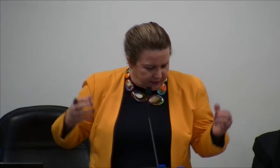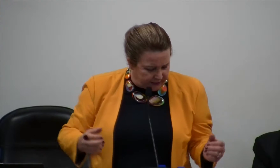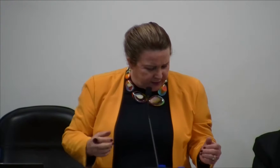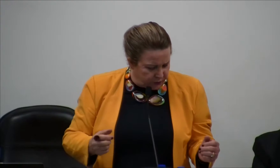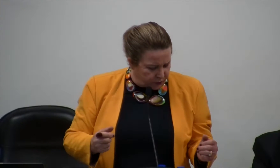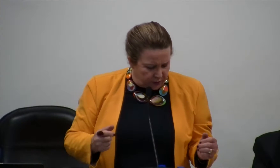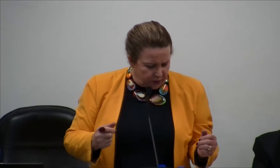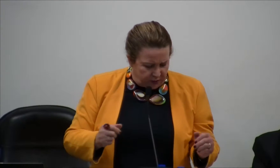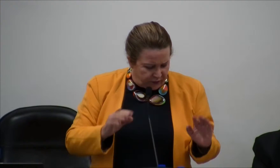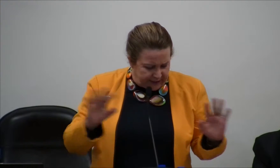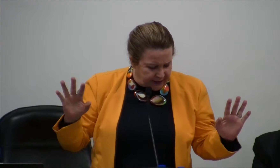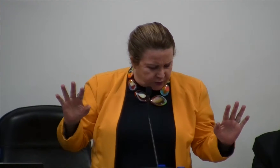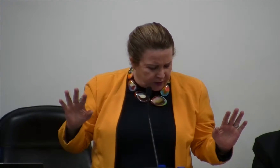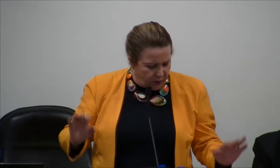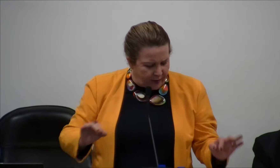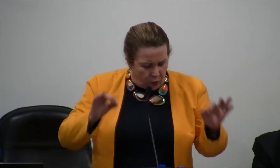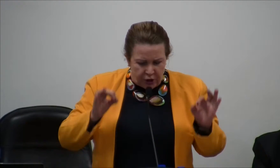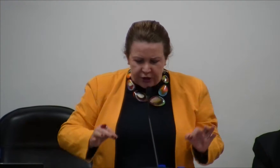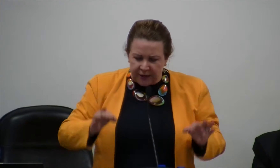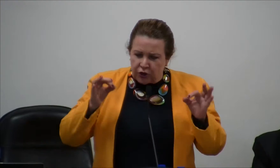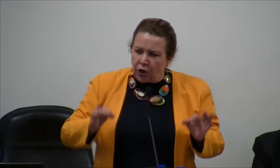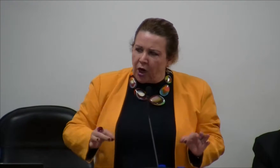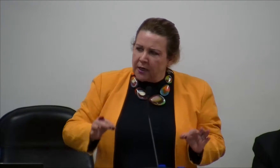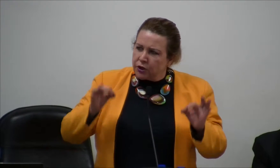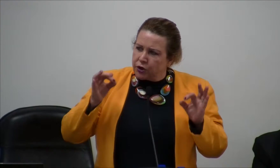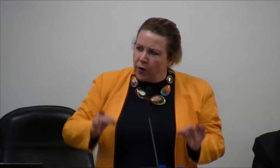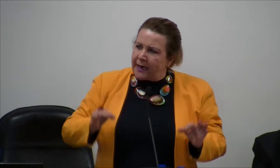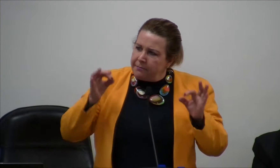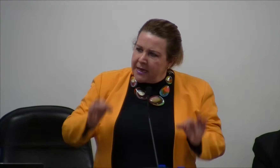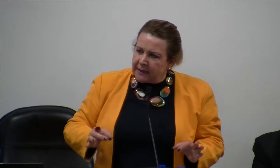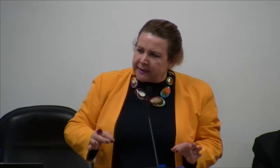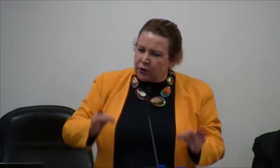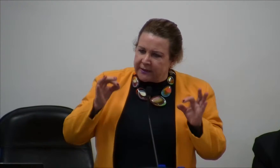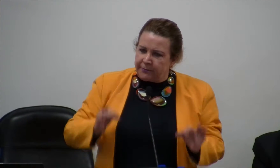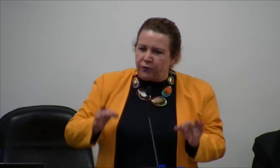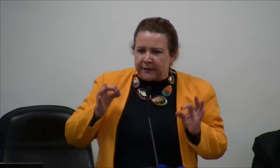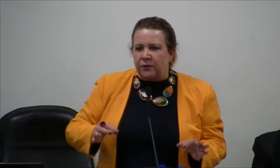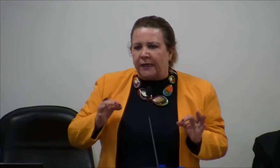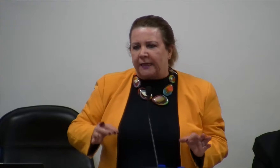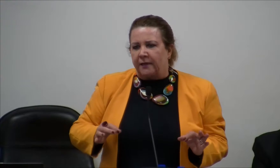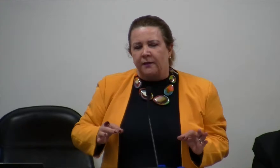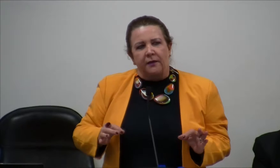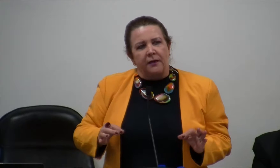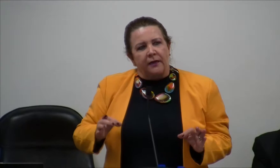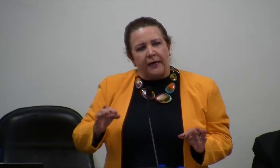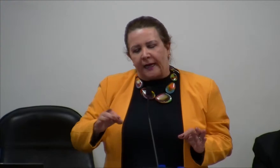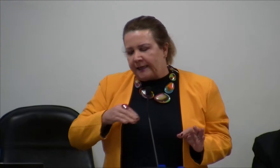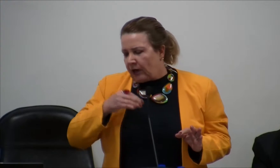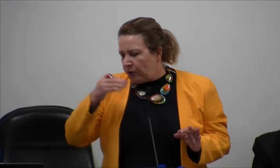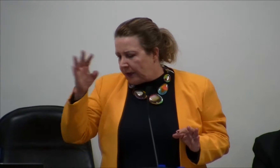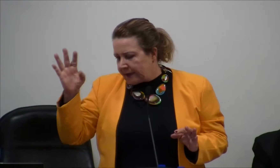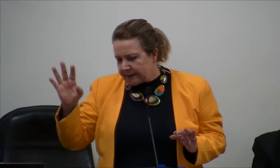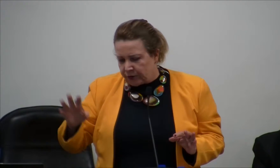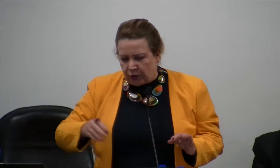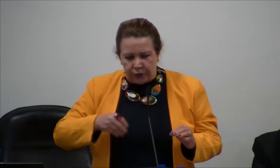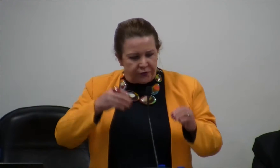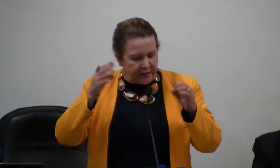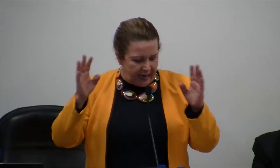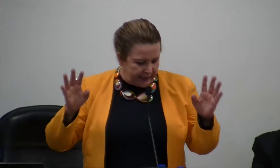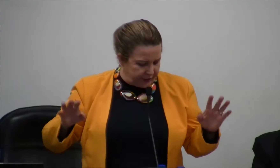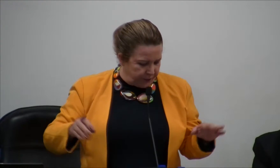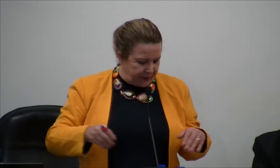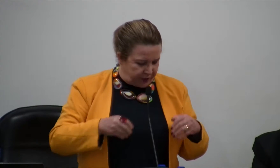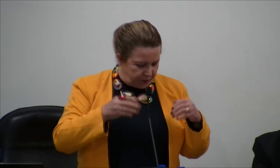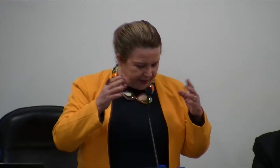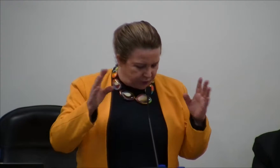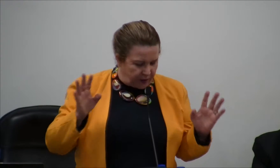segurança que vai ser isso. Não vai ser isso, não. Hoje é só zona mista que nós estamos votando ali. Aí a questão de